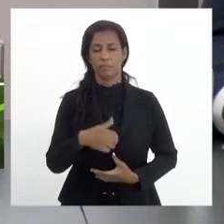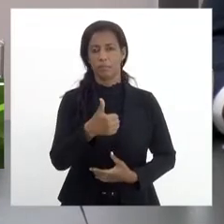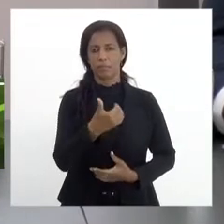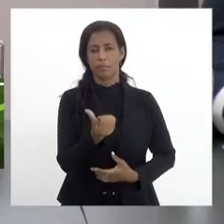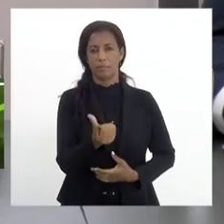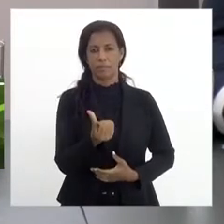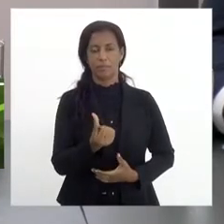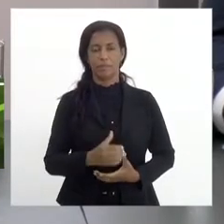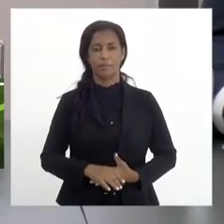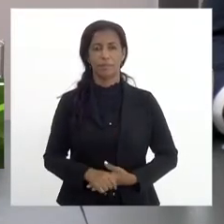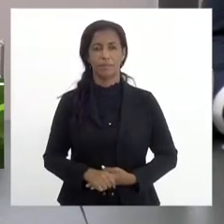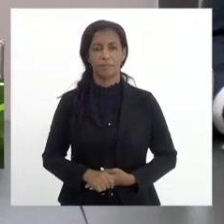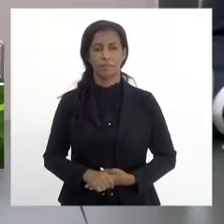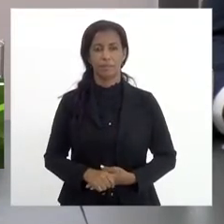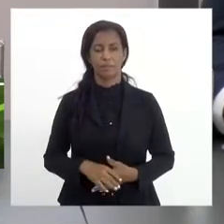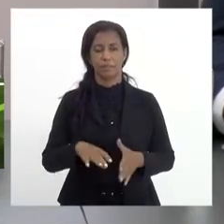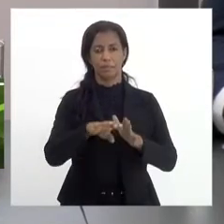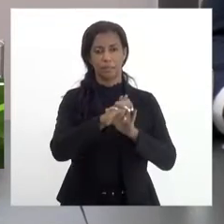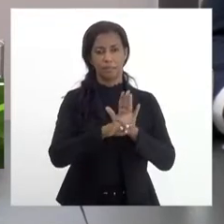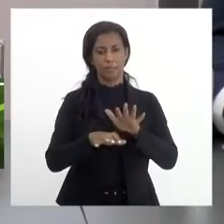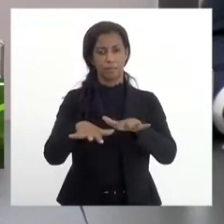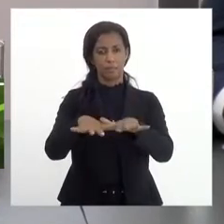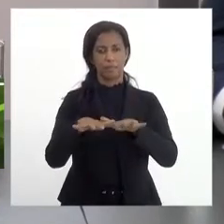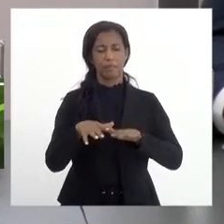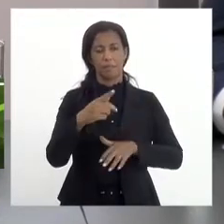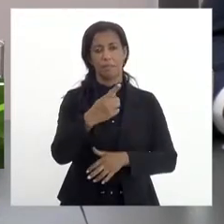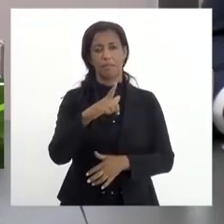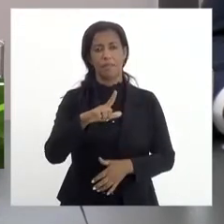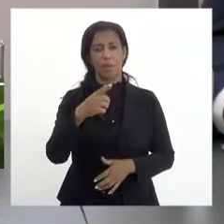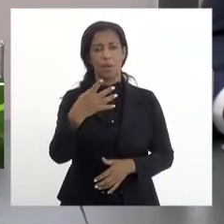16. Emenda de plenário ao projeto de lei